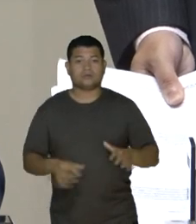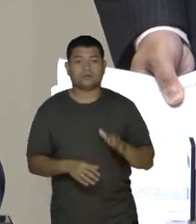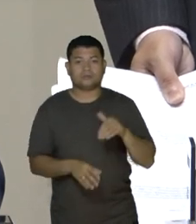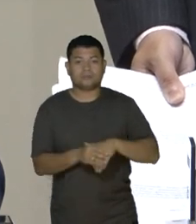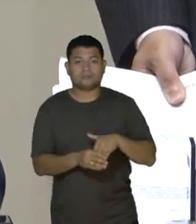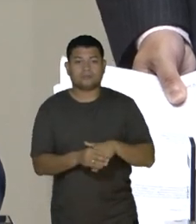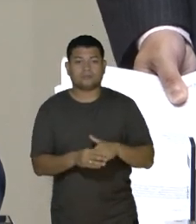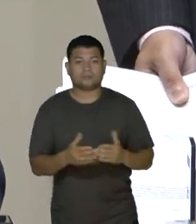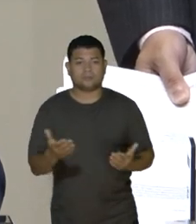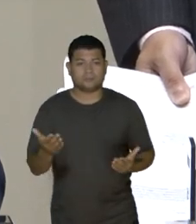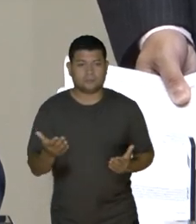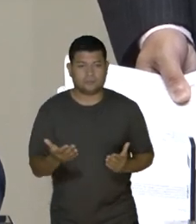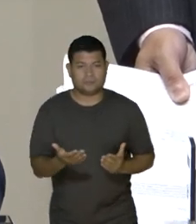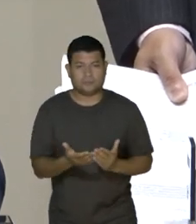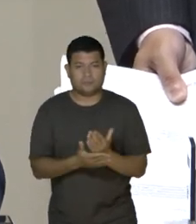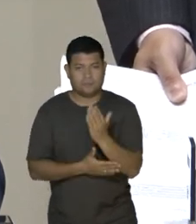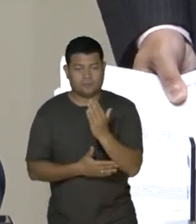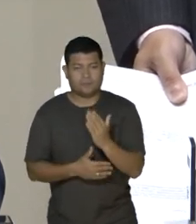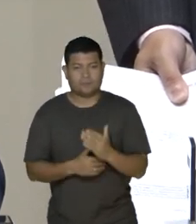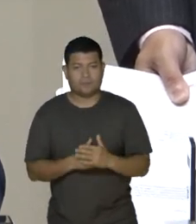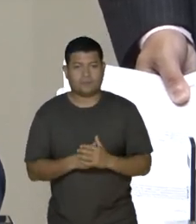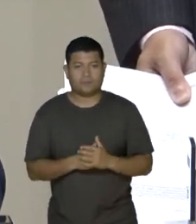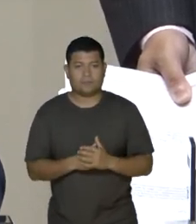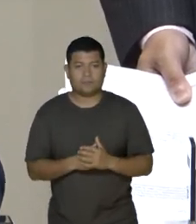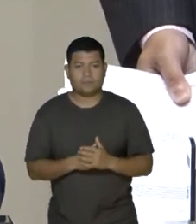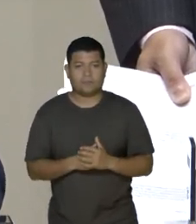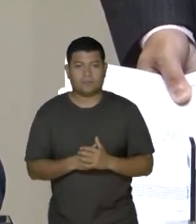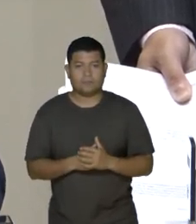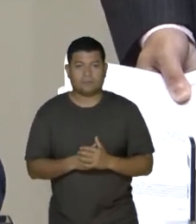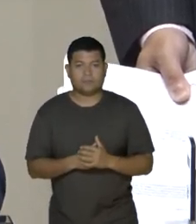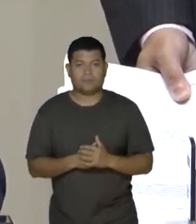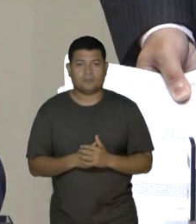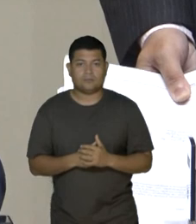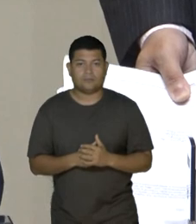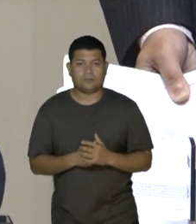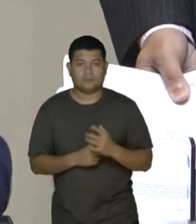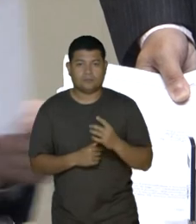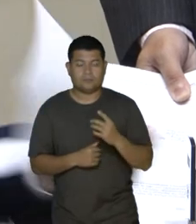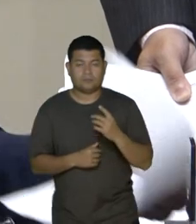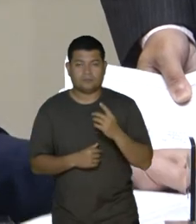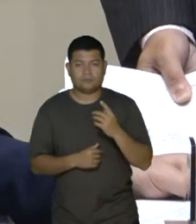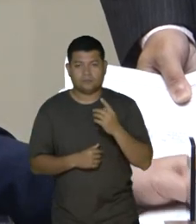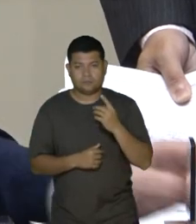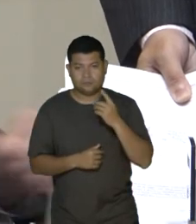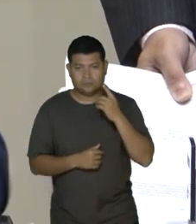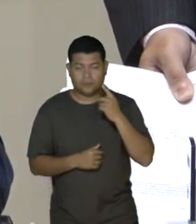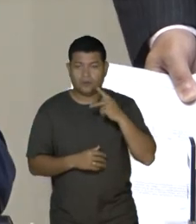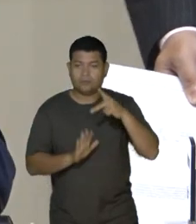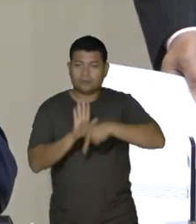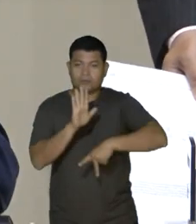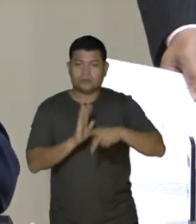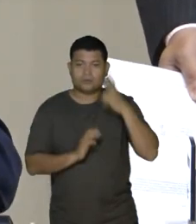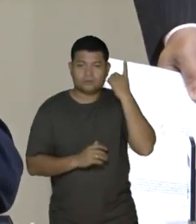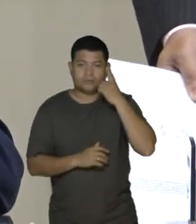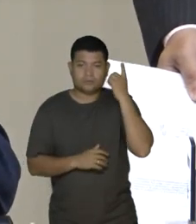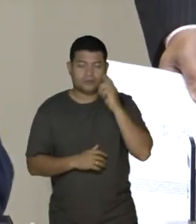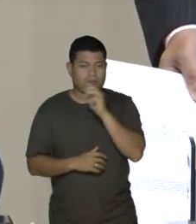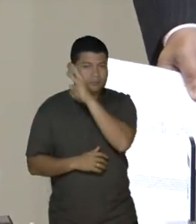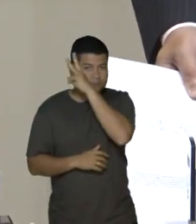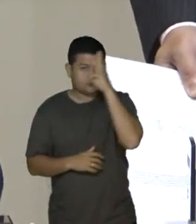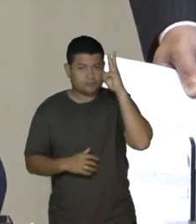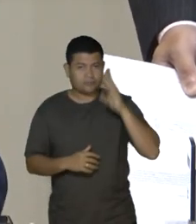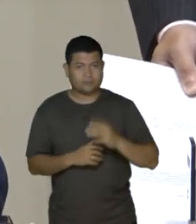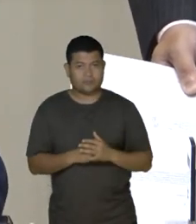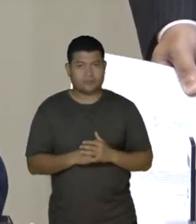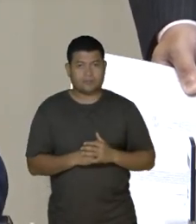votação, está aprovado o deputado do projeto do deputado Vonney Weber. Em discussão, projeto